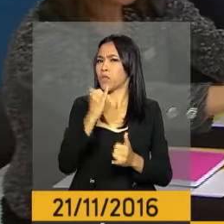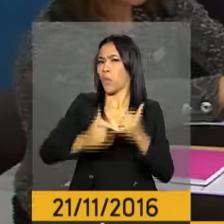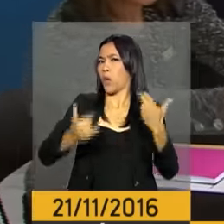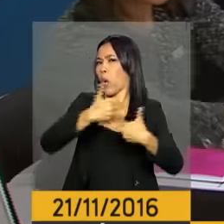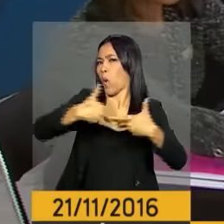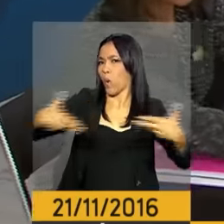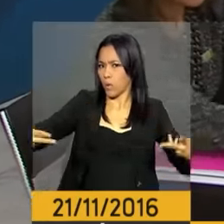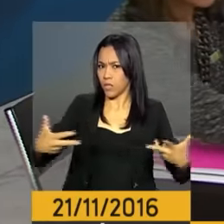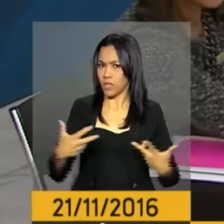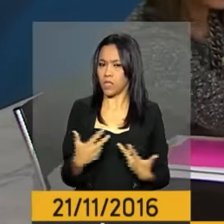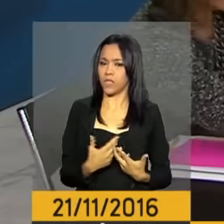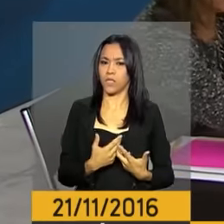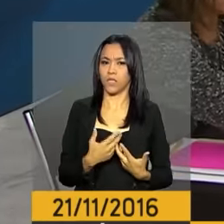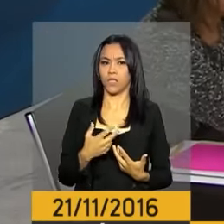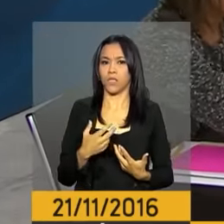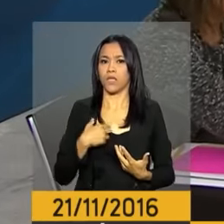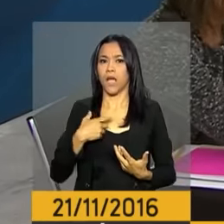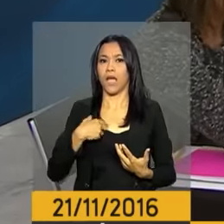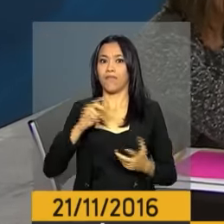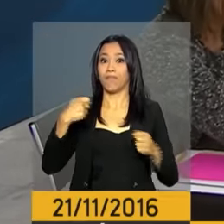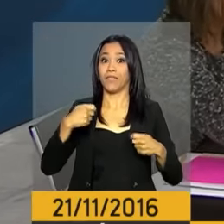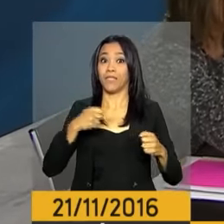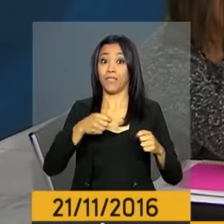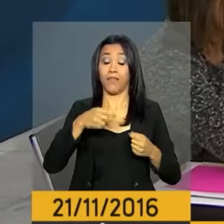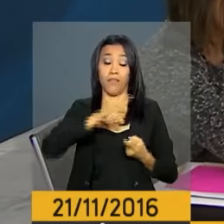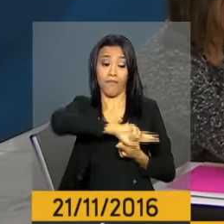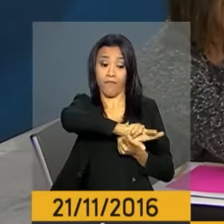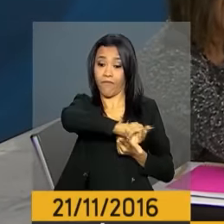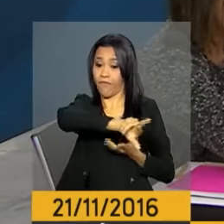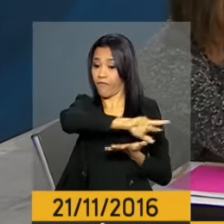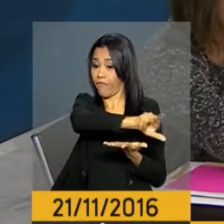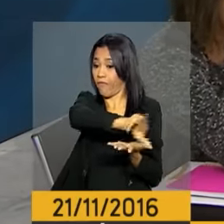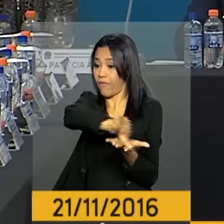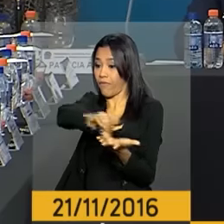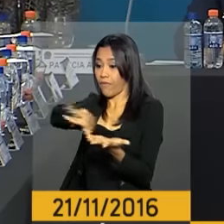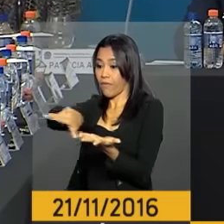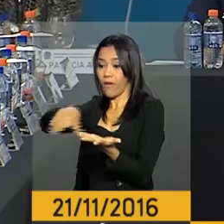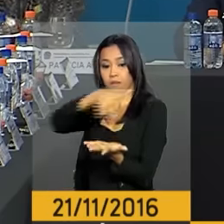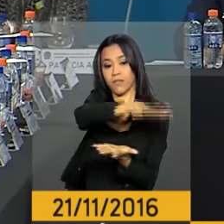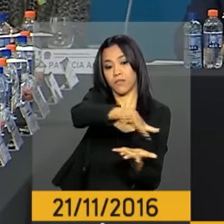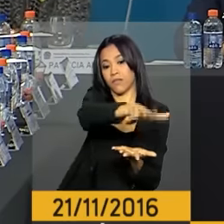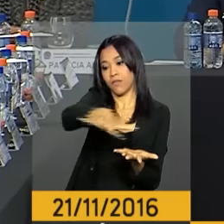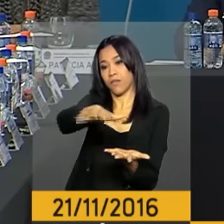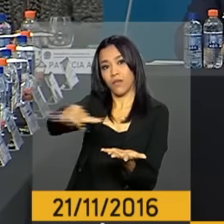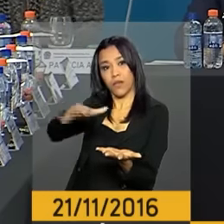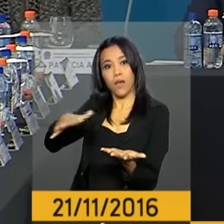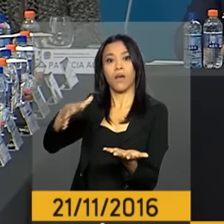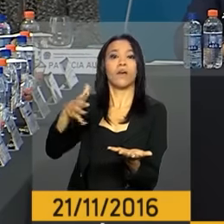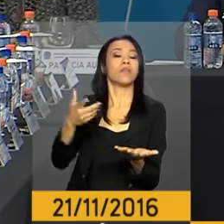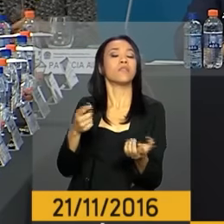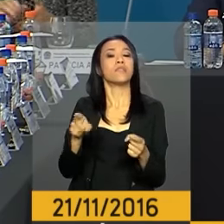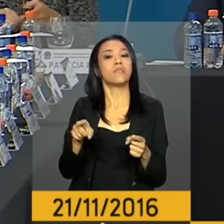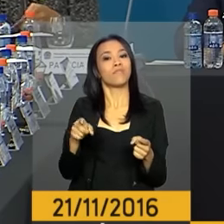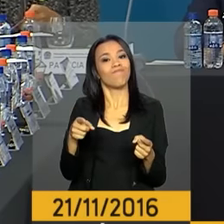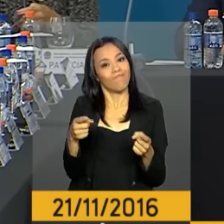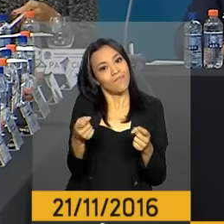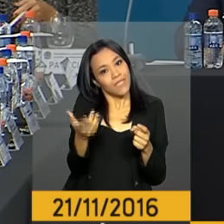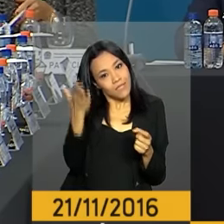consideração dos vários setores da sociedade e submete especialmente ao Congresso